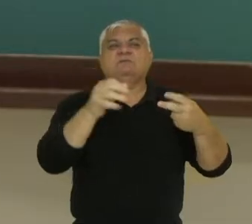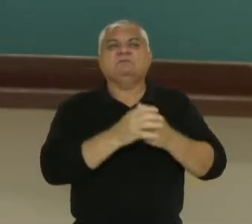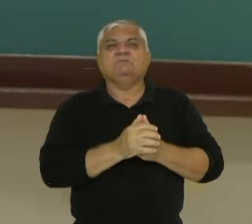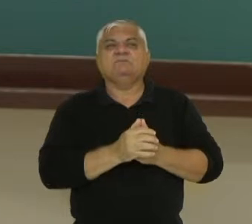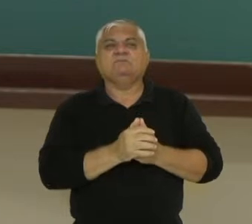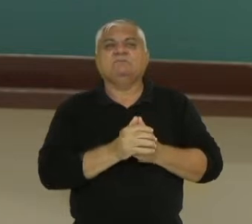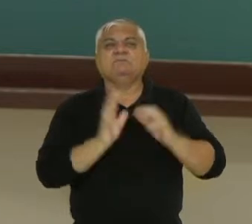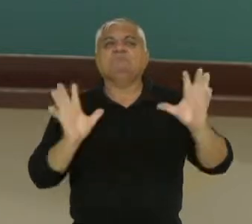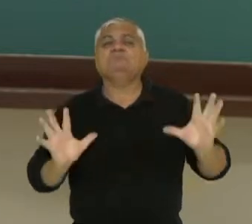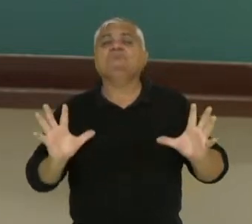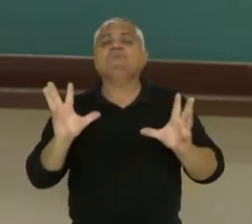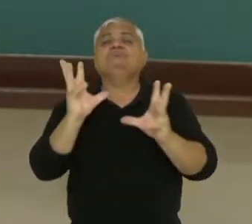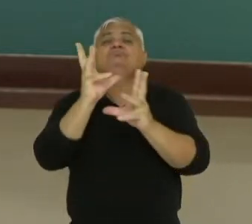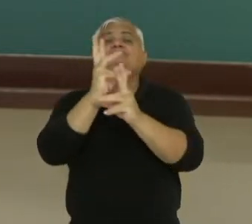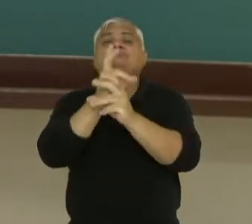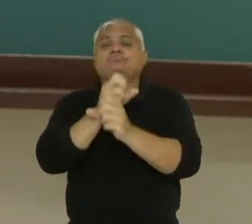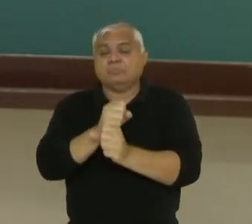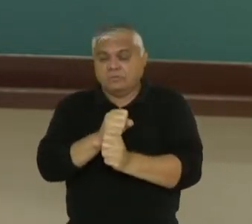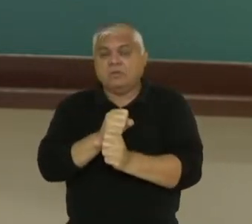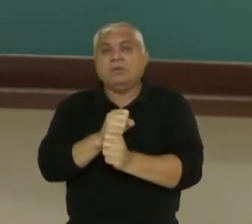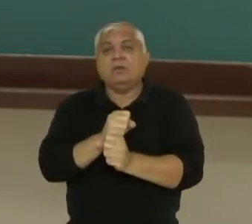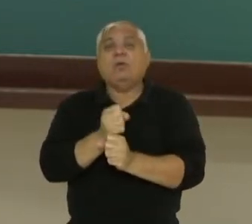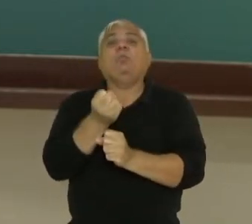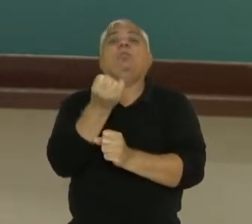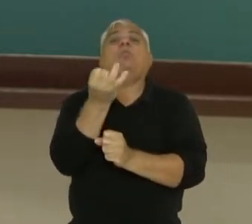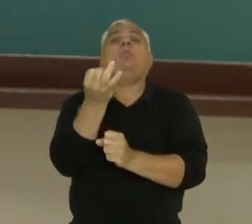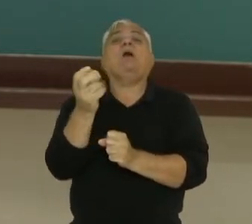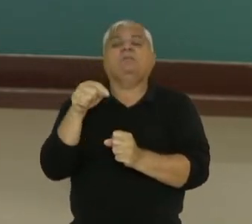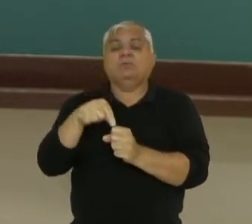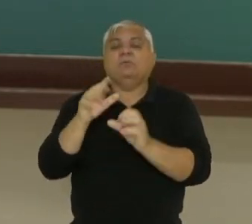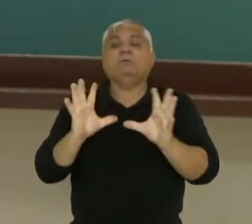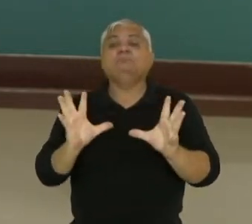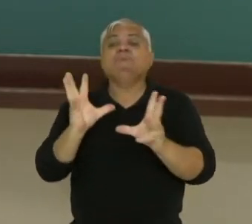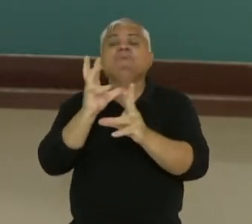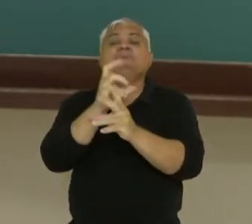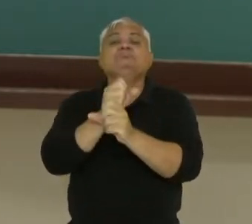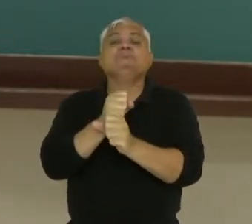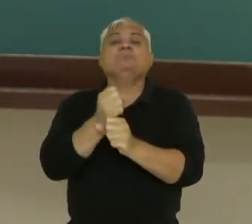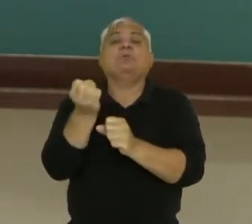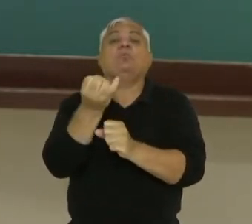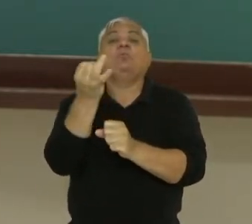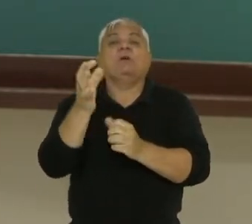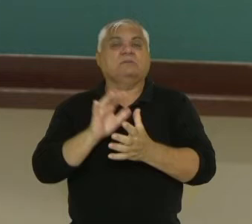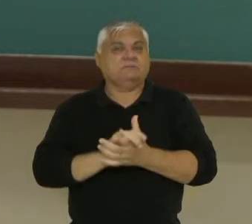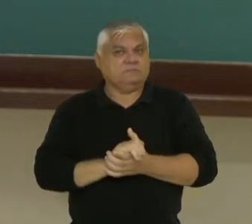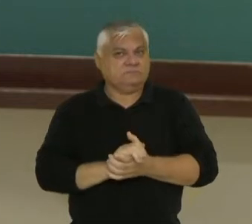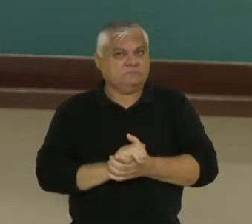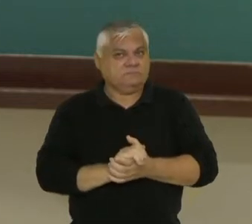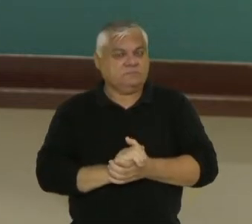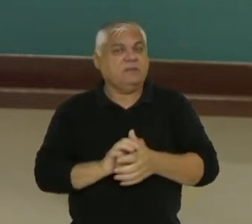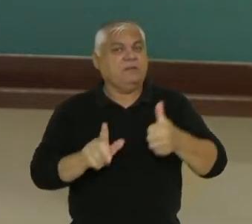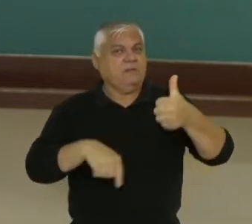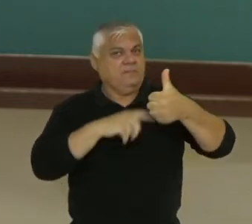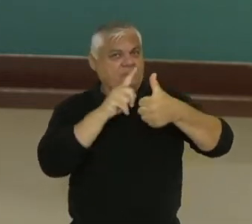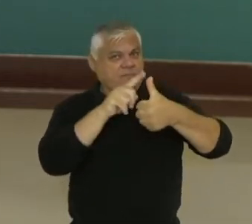11,65%. Qual foi o rendimento total desse investimento? Vamos lá, gente, primeiro esclarecer. Se